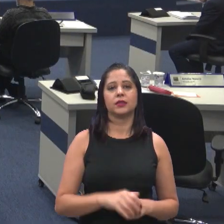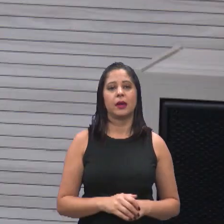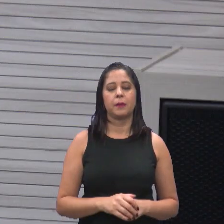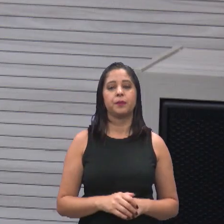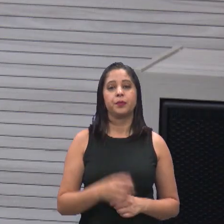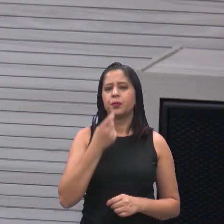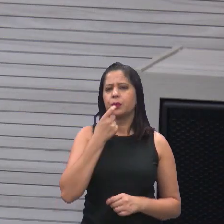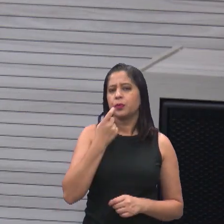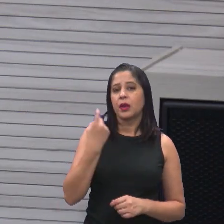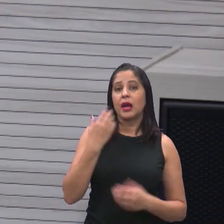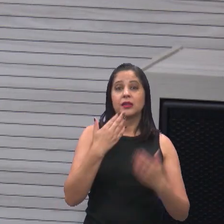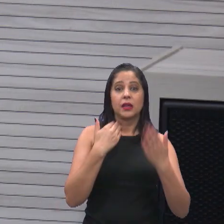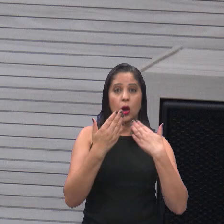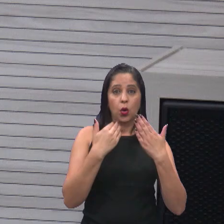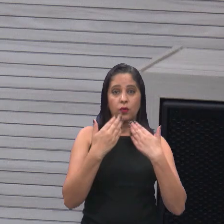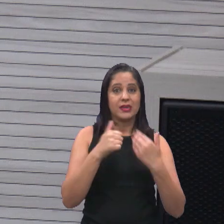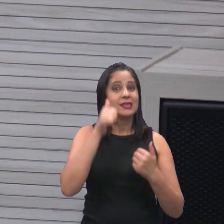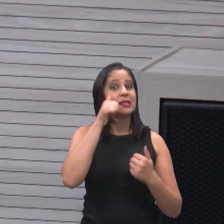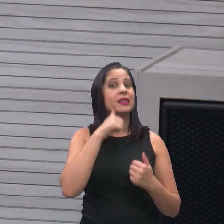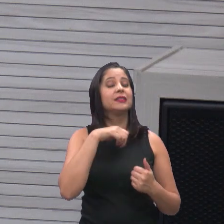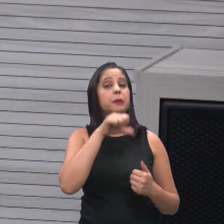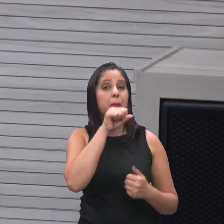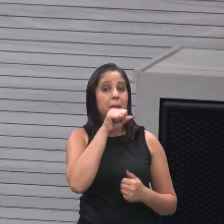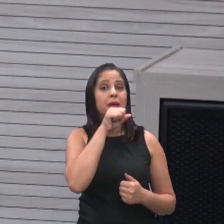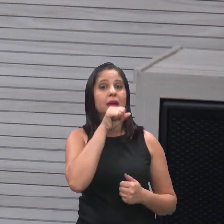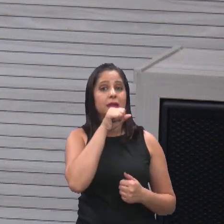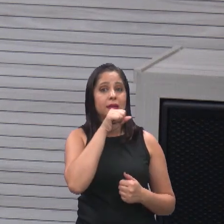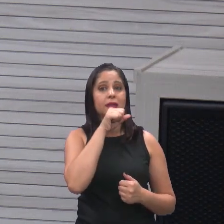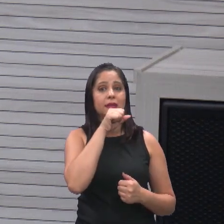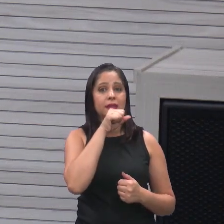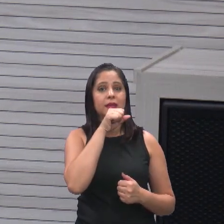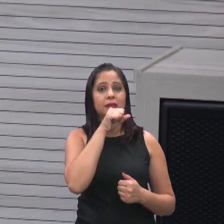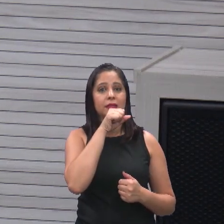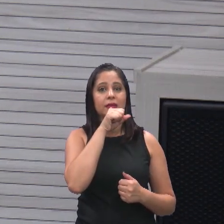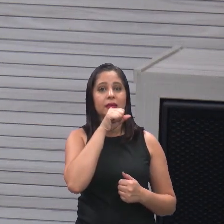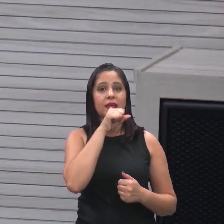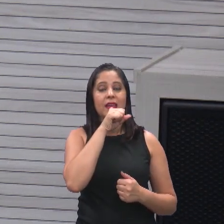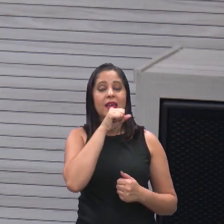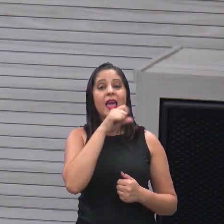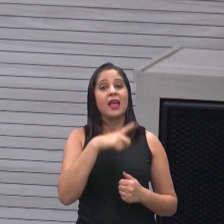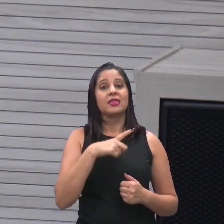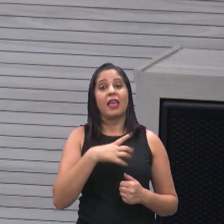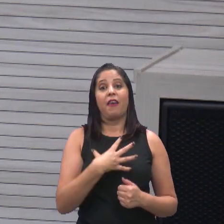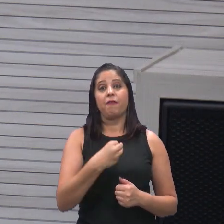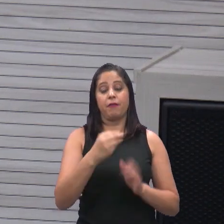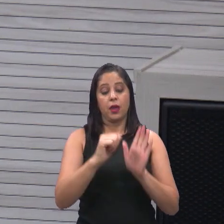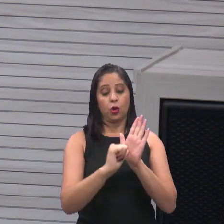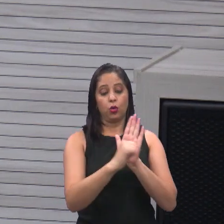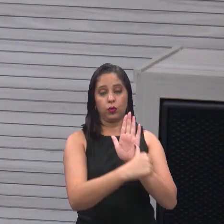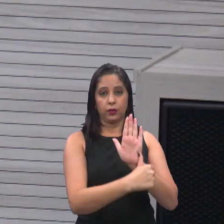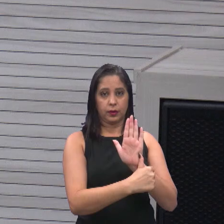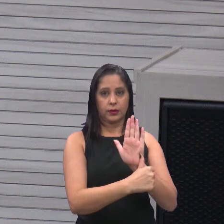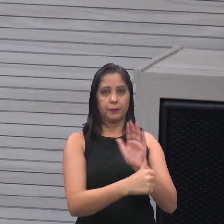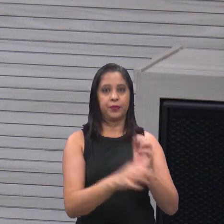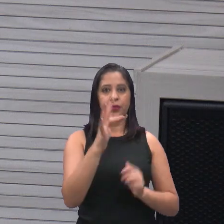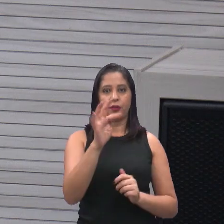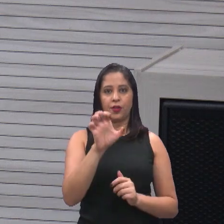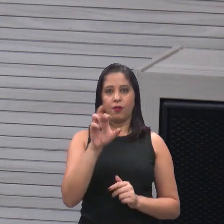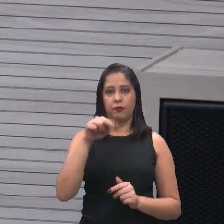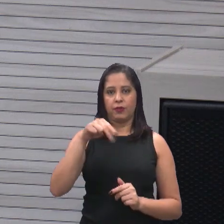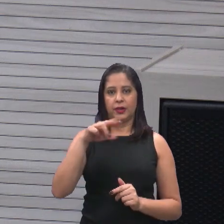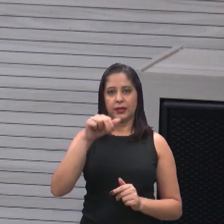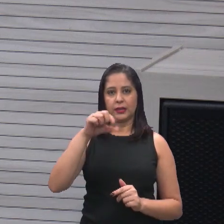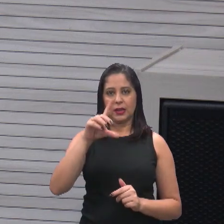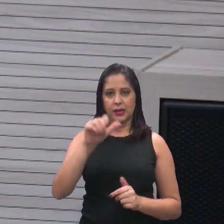aqui, com algumas mães que são de famílias que têm filhos com síndrome de Down. A Fernanda, a Thaís